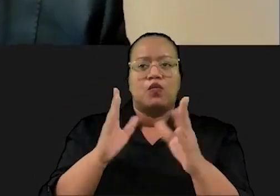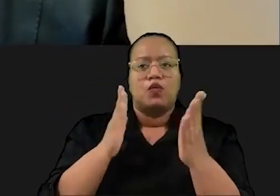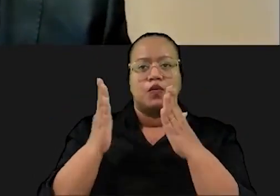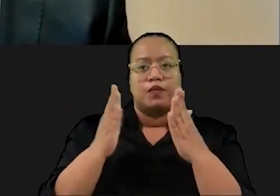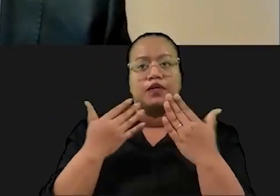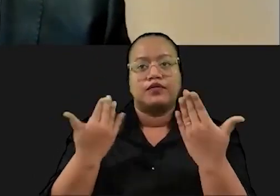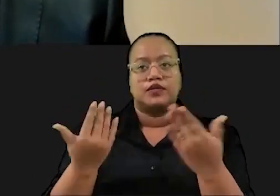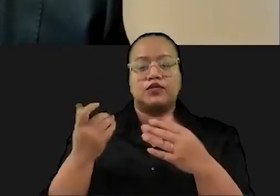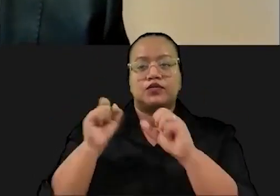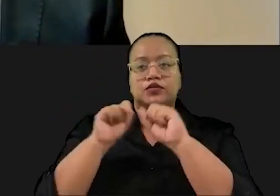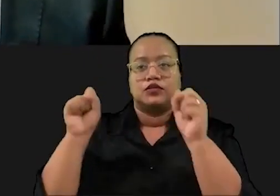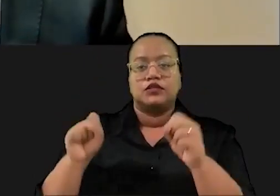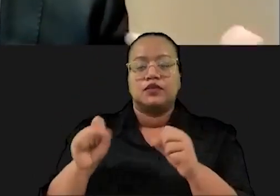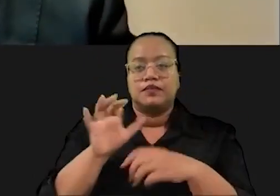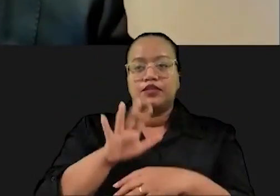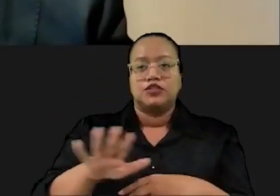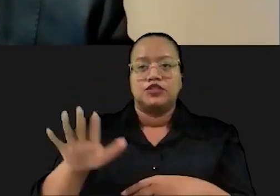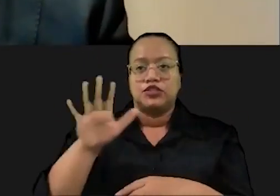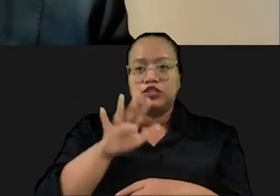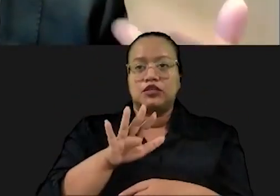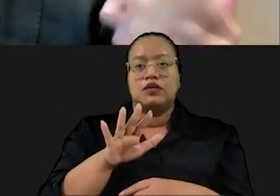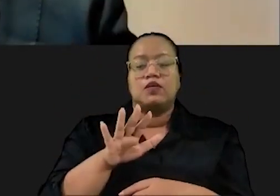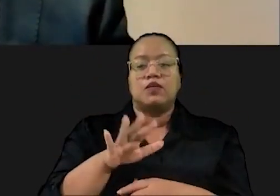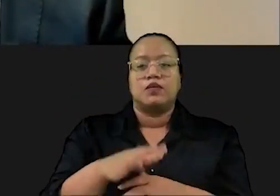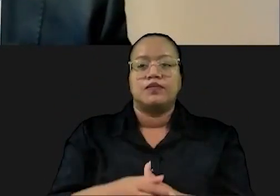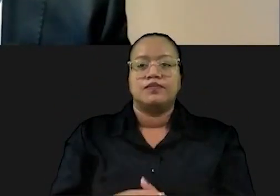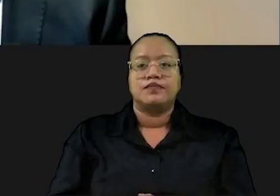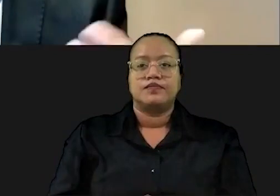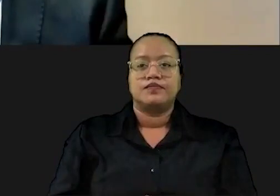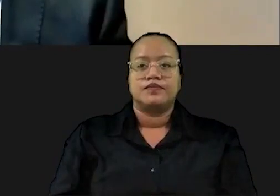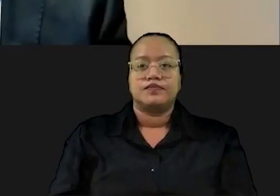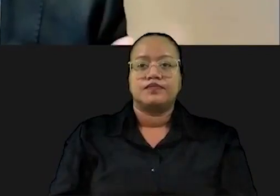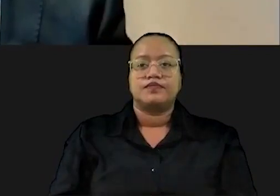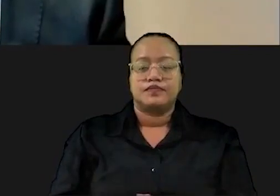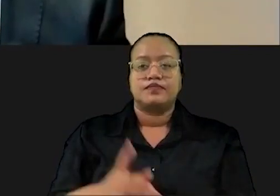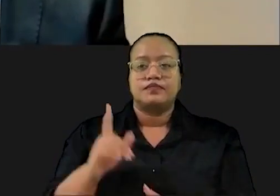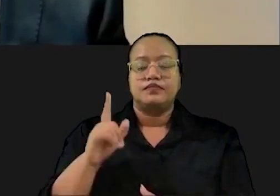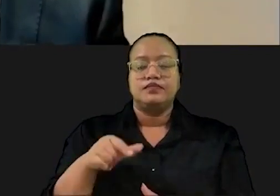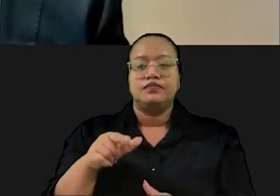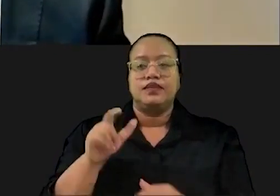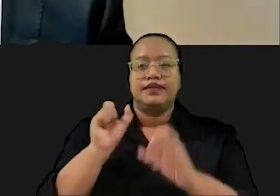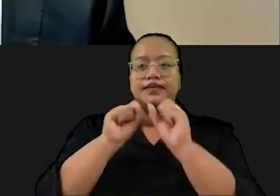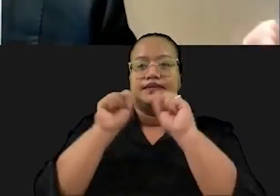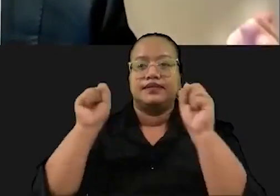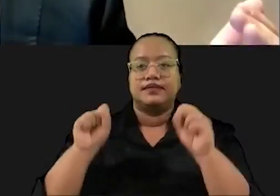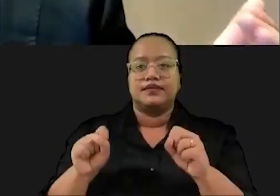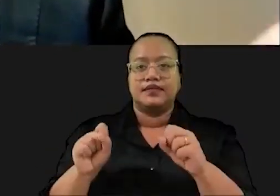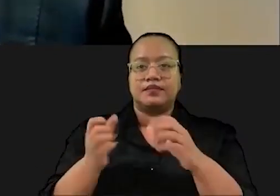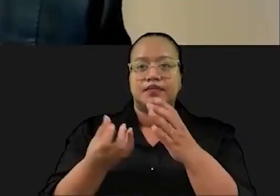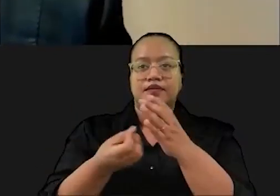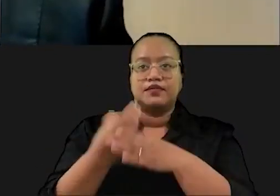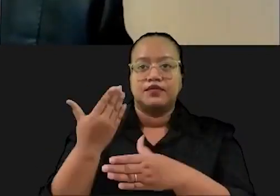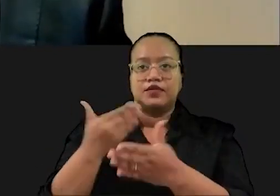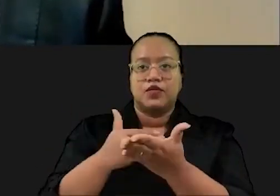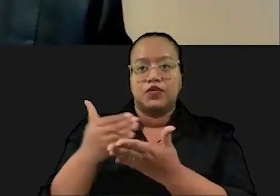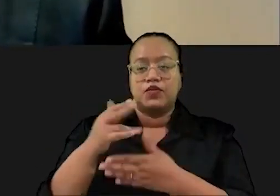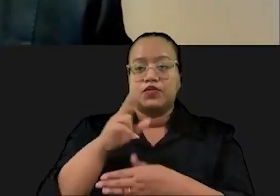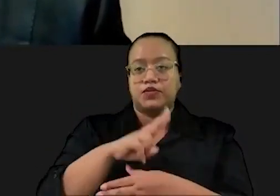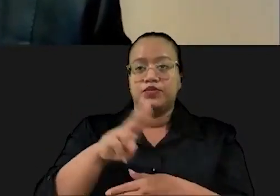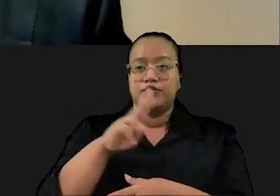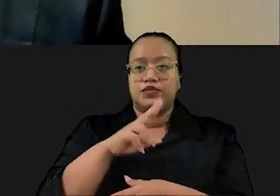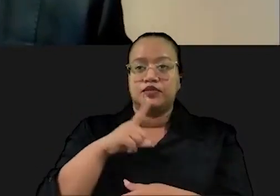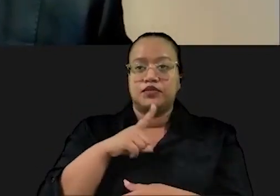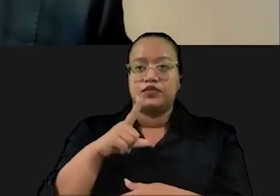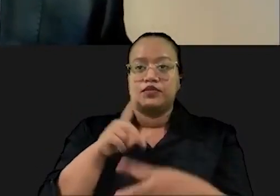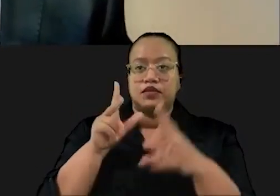ou vamos dizer assim, os sistemas processuais, quando surgiram, utilizaram. E esse é o tal do modelo dos